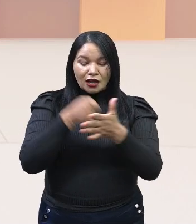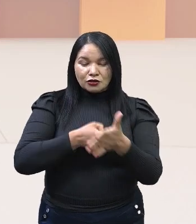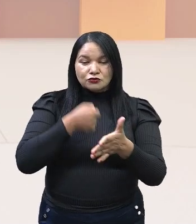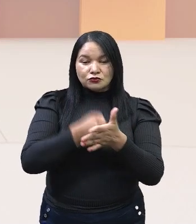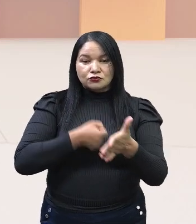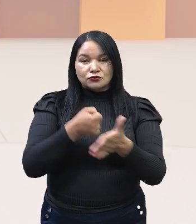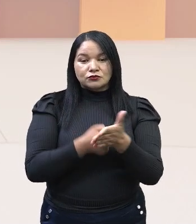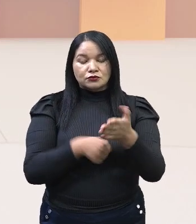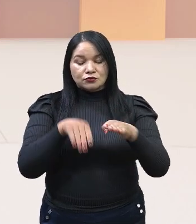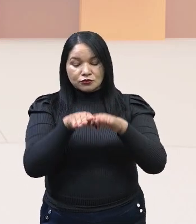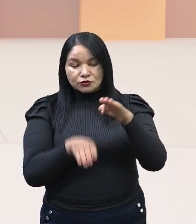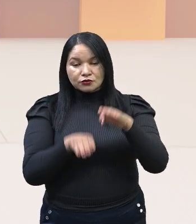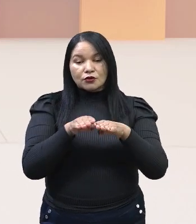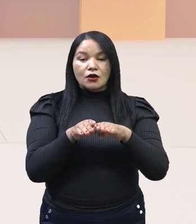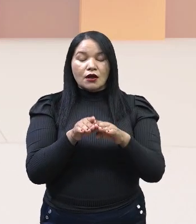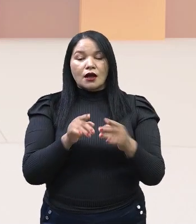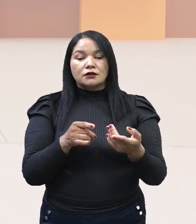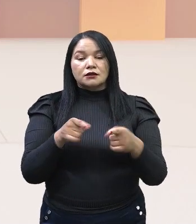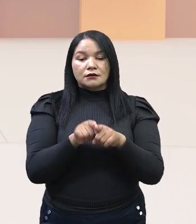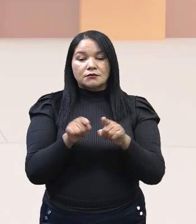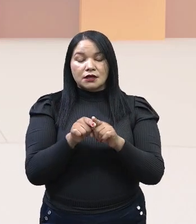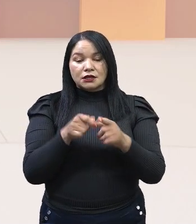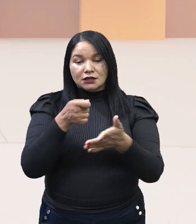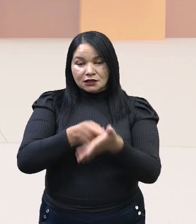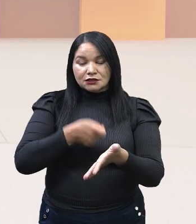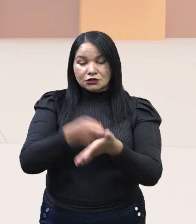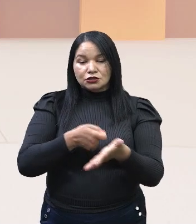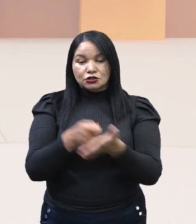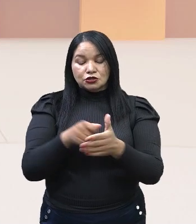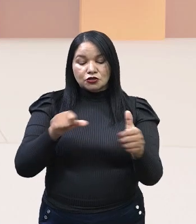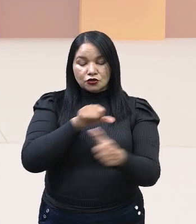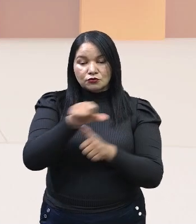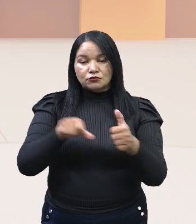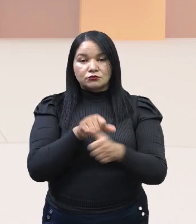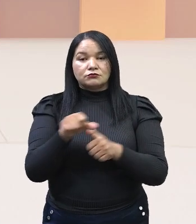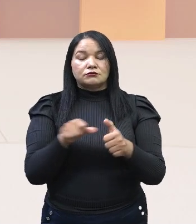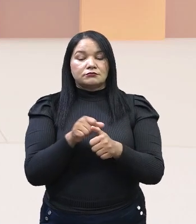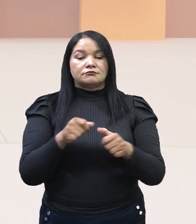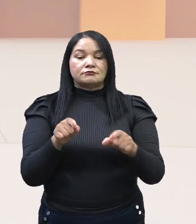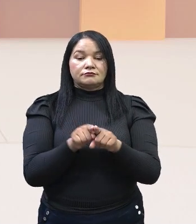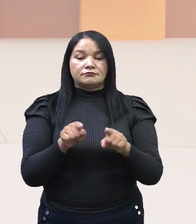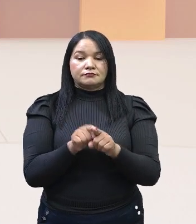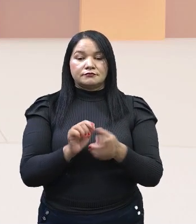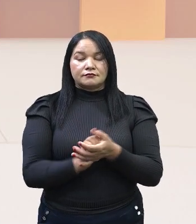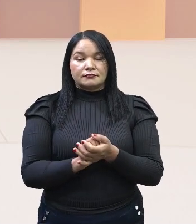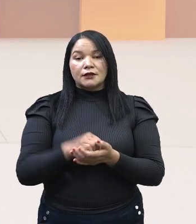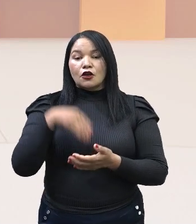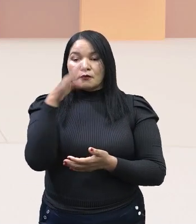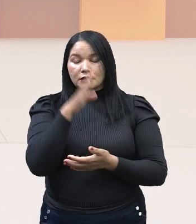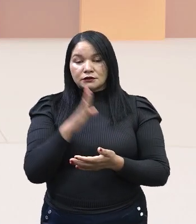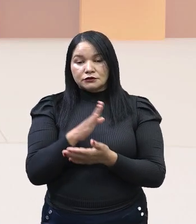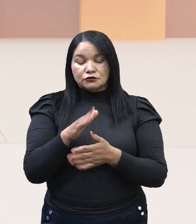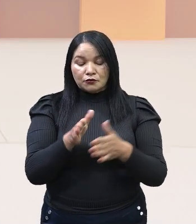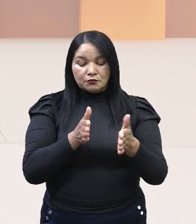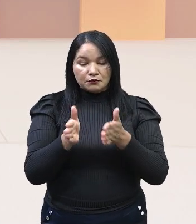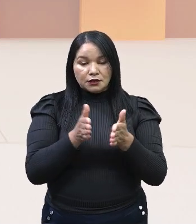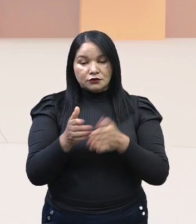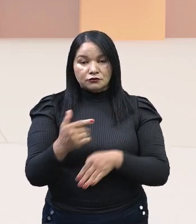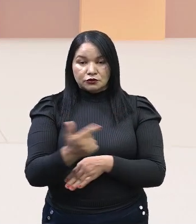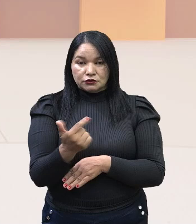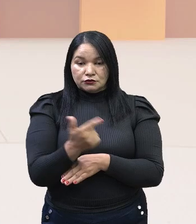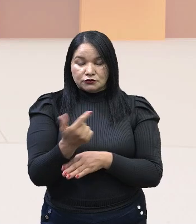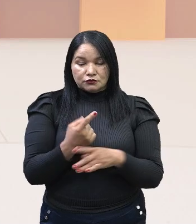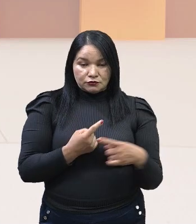e, sobretudo, exigir a reforma agrária. Então, o Brasil, no período do pós-Segunda Guerra Mundial, em que